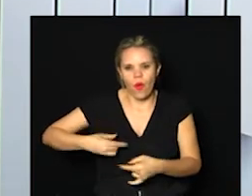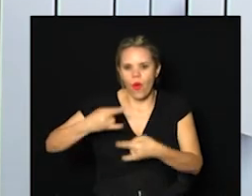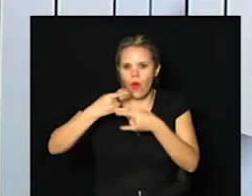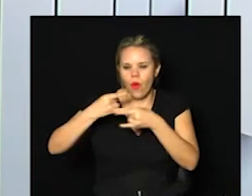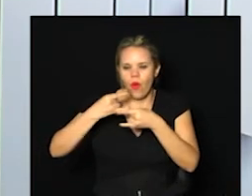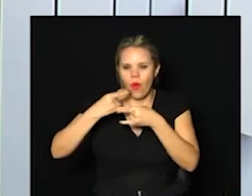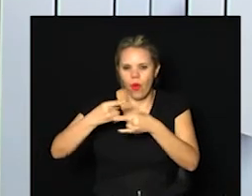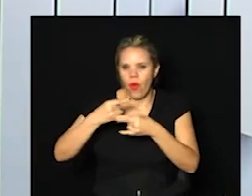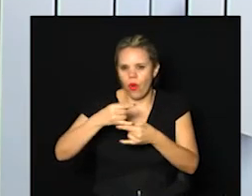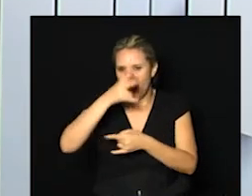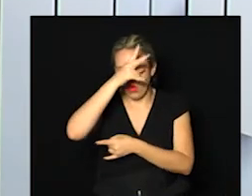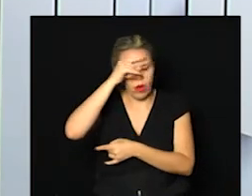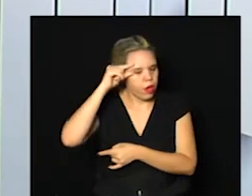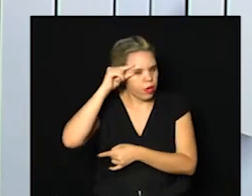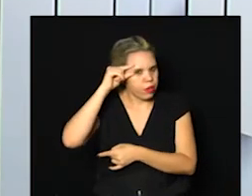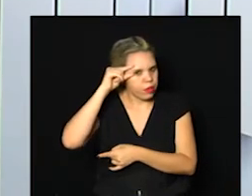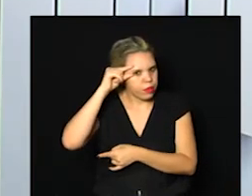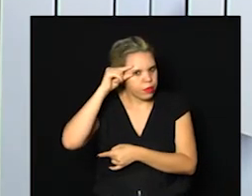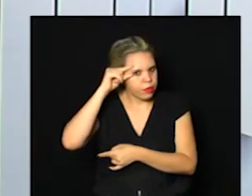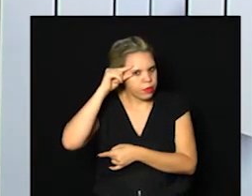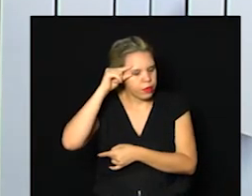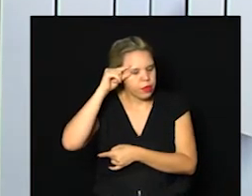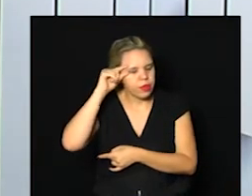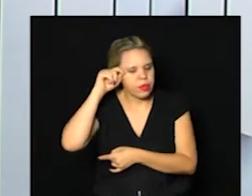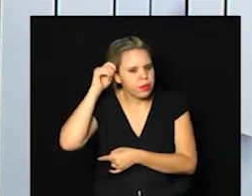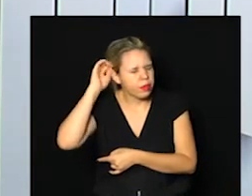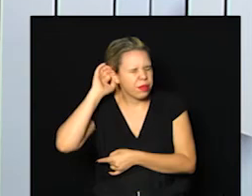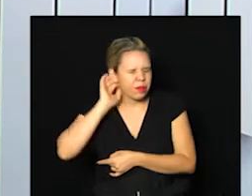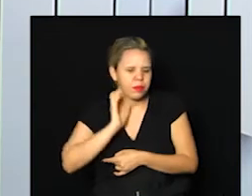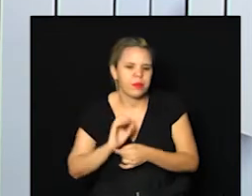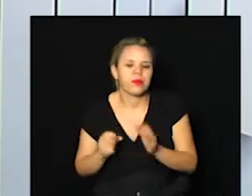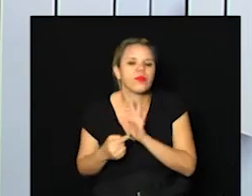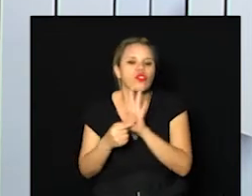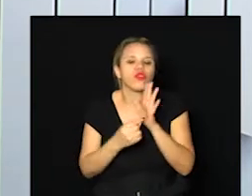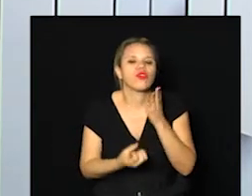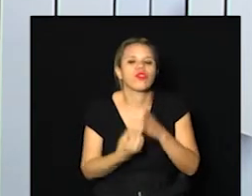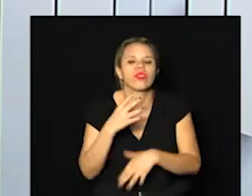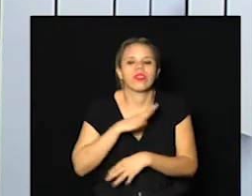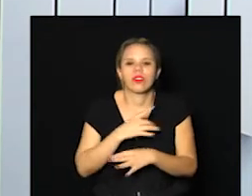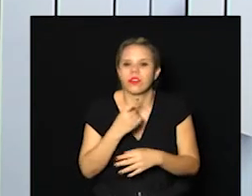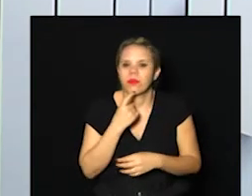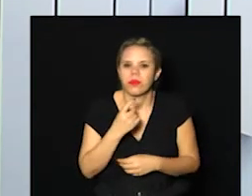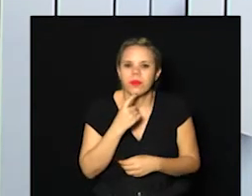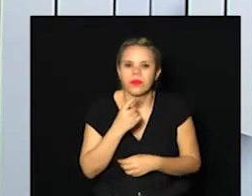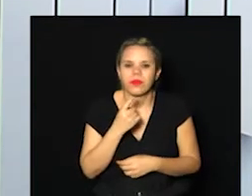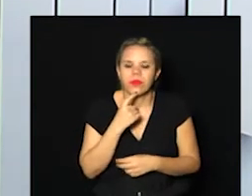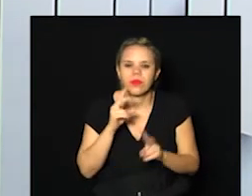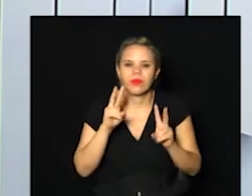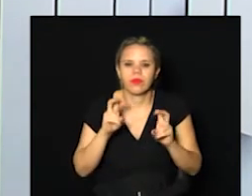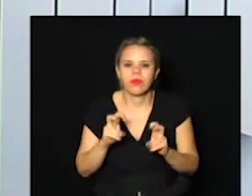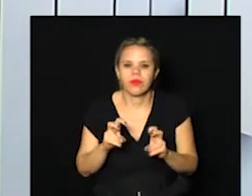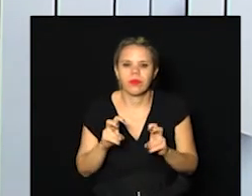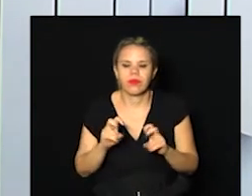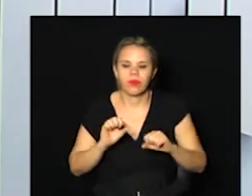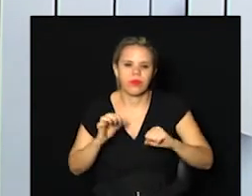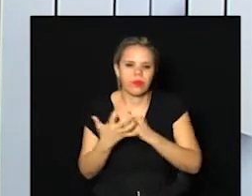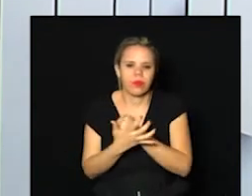coletiva do prefeito Jonas Donizete, passando aí o que acontece na cidade de Campinas em relação ao